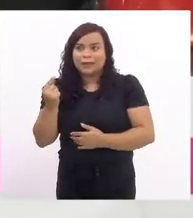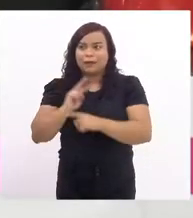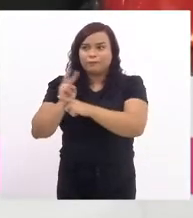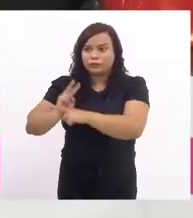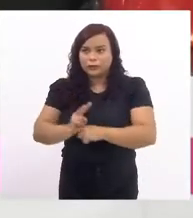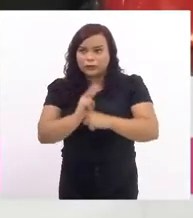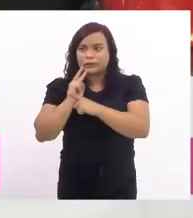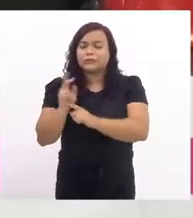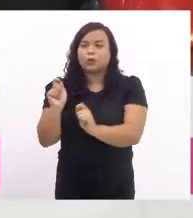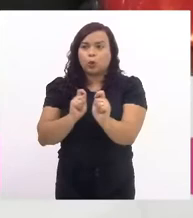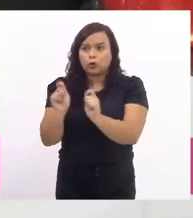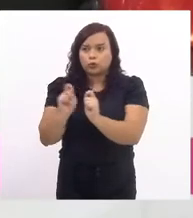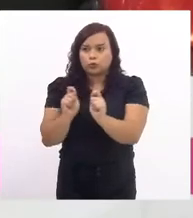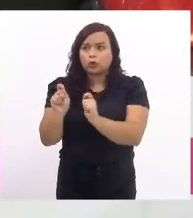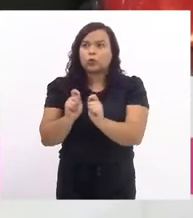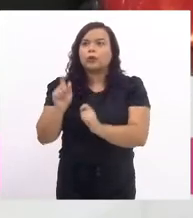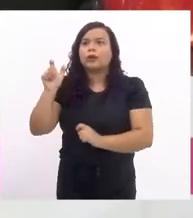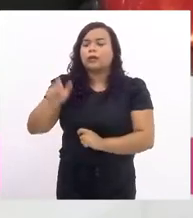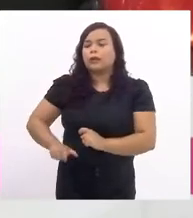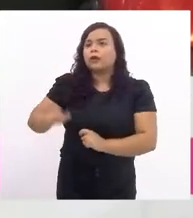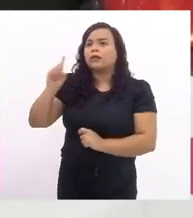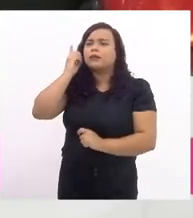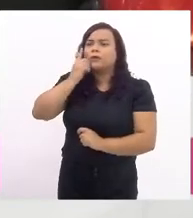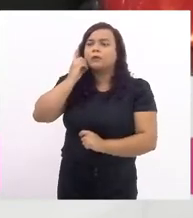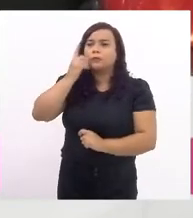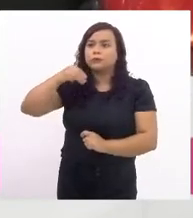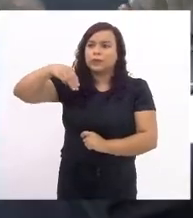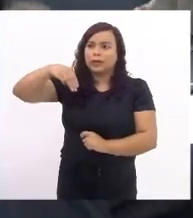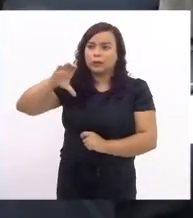e Controle, deputado Márcio Canella,